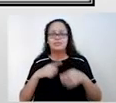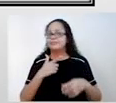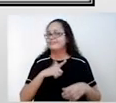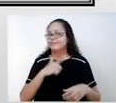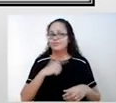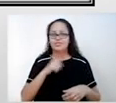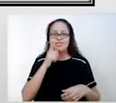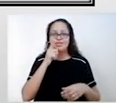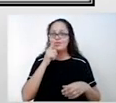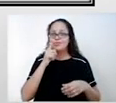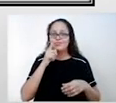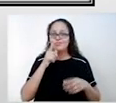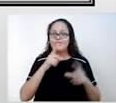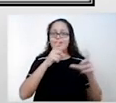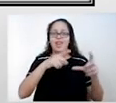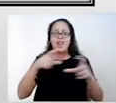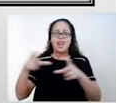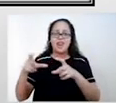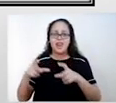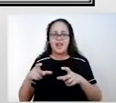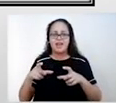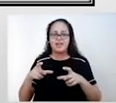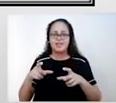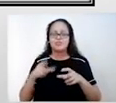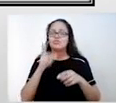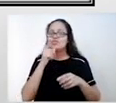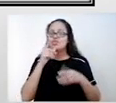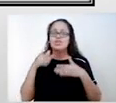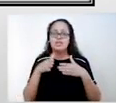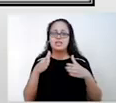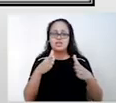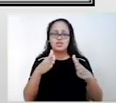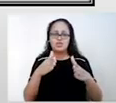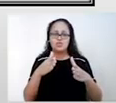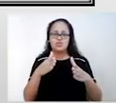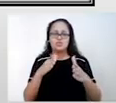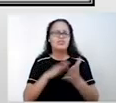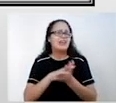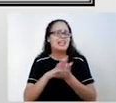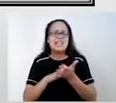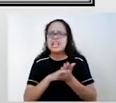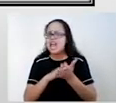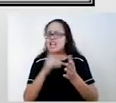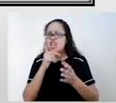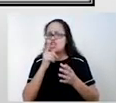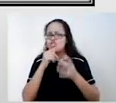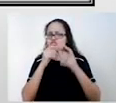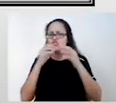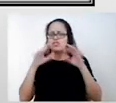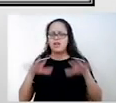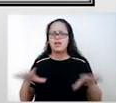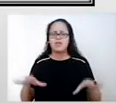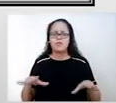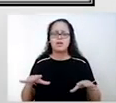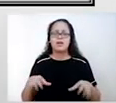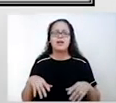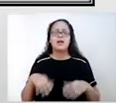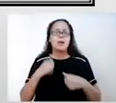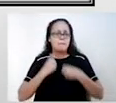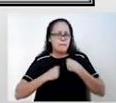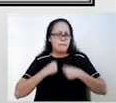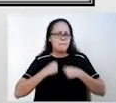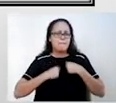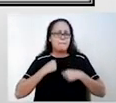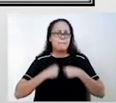existiam lagos, rios, mares, poças, nada molhado para tomar, né? Para tomar banho ou lavar a